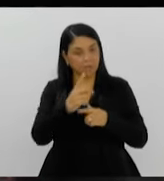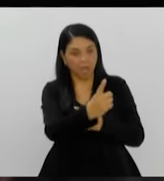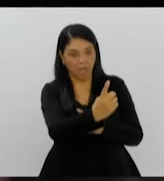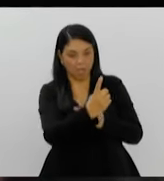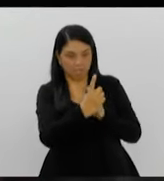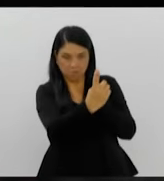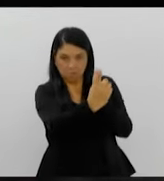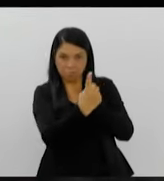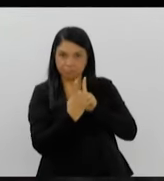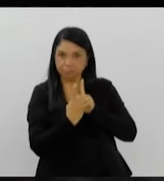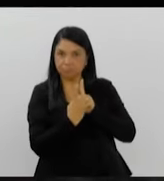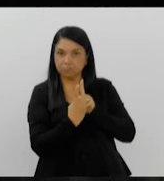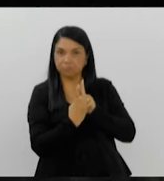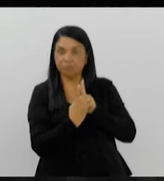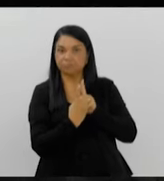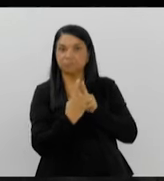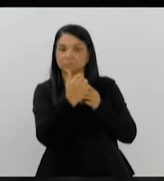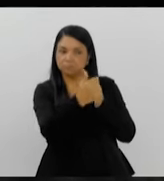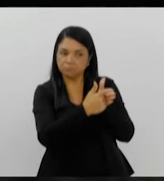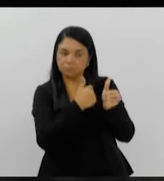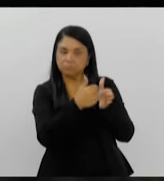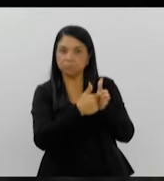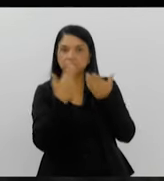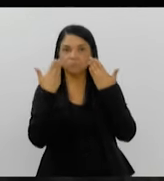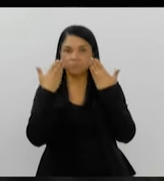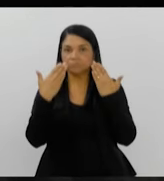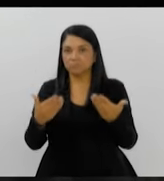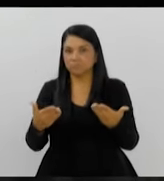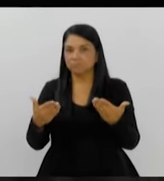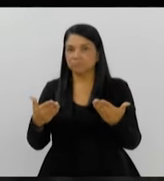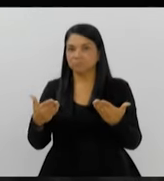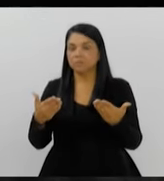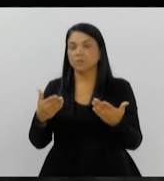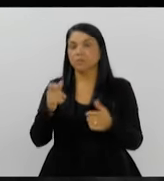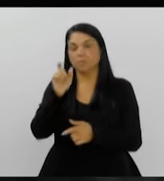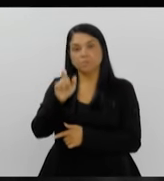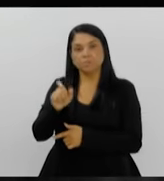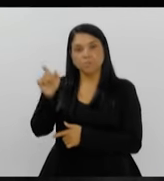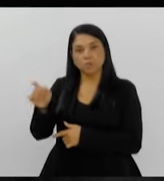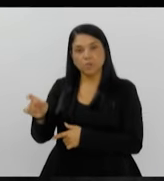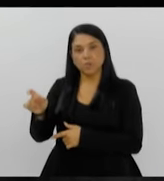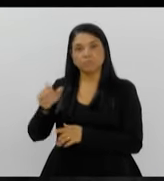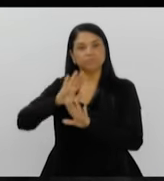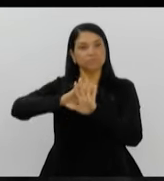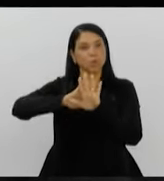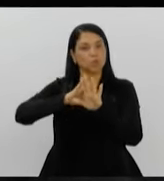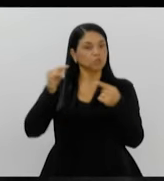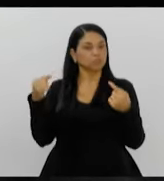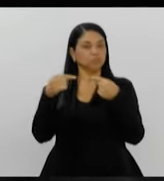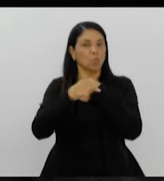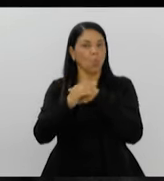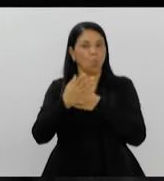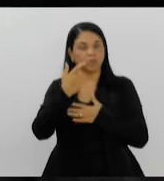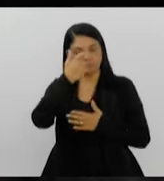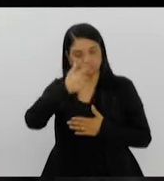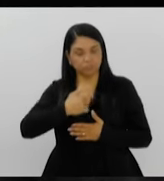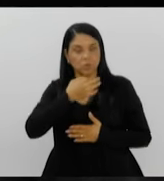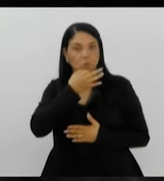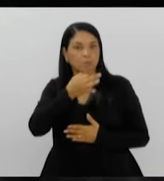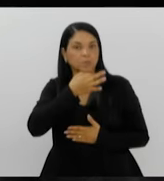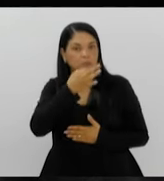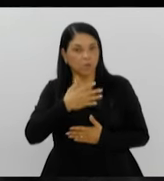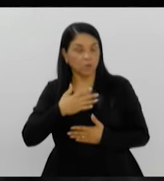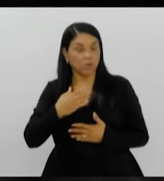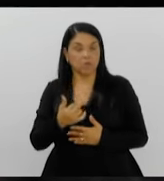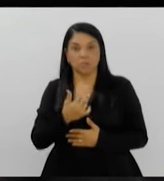em quidos publicamente por alguém que ideologicamente não concorda conosco agora o que a gente